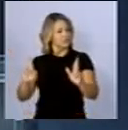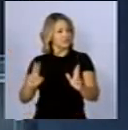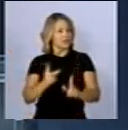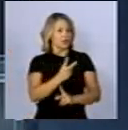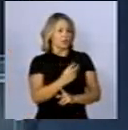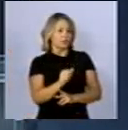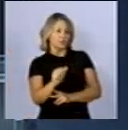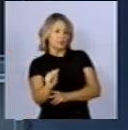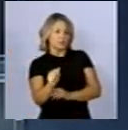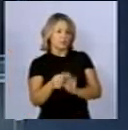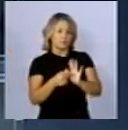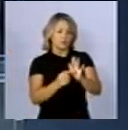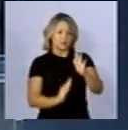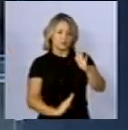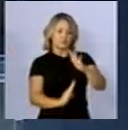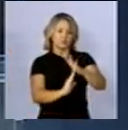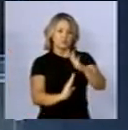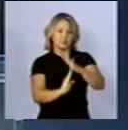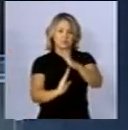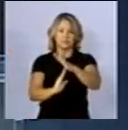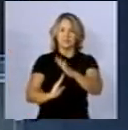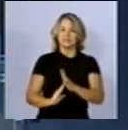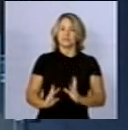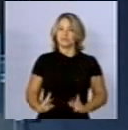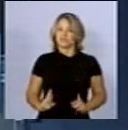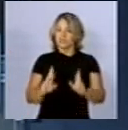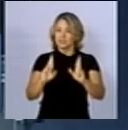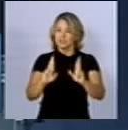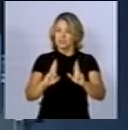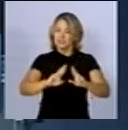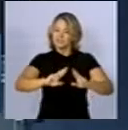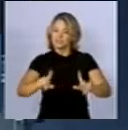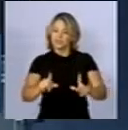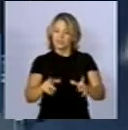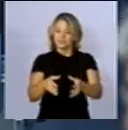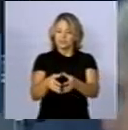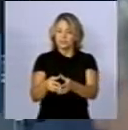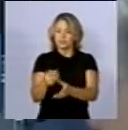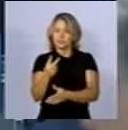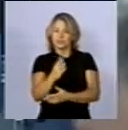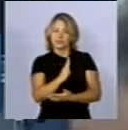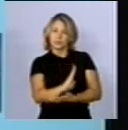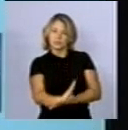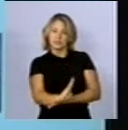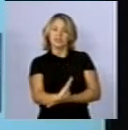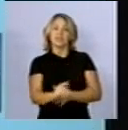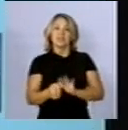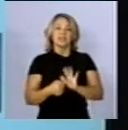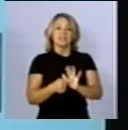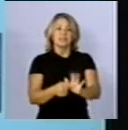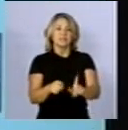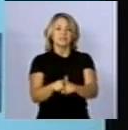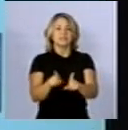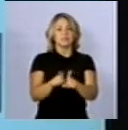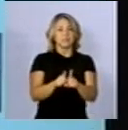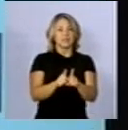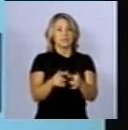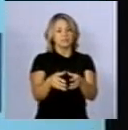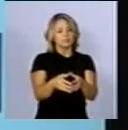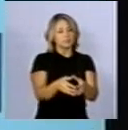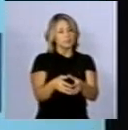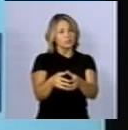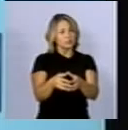de evidência limitado, eh, diferentemente do grupo 2B, que corresponde a à limitada